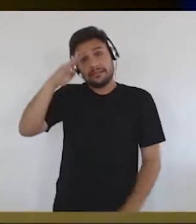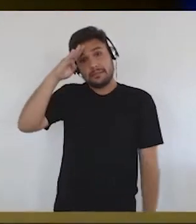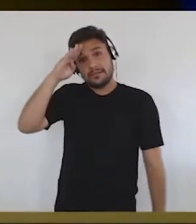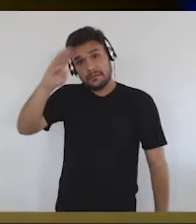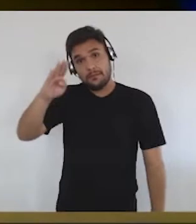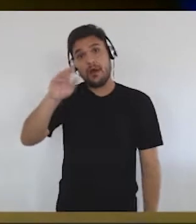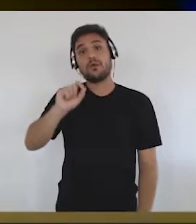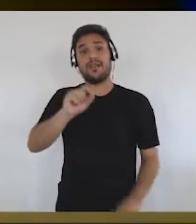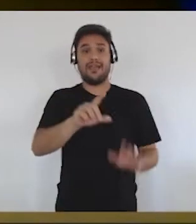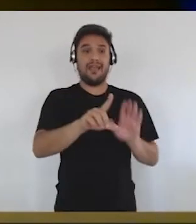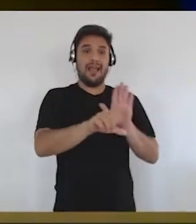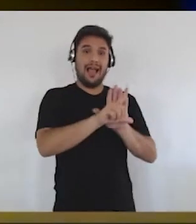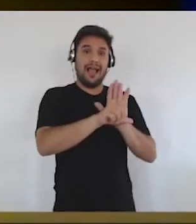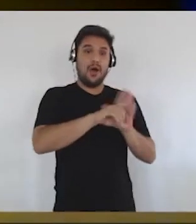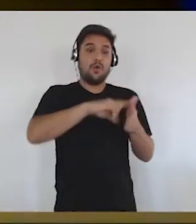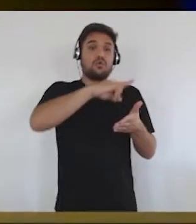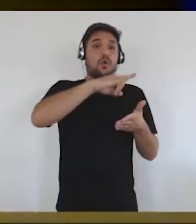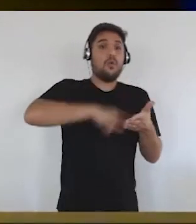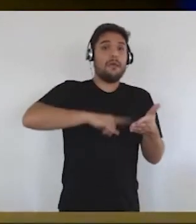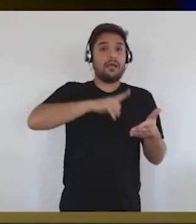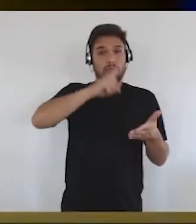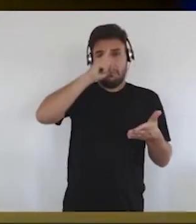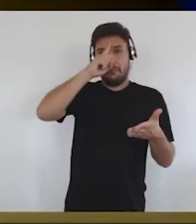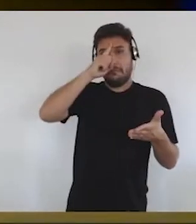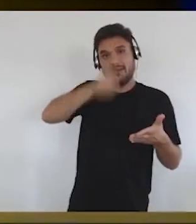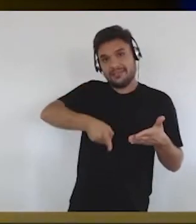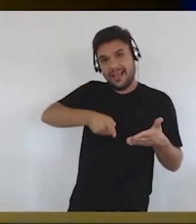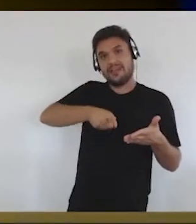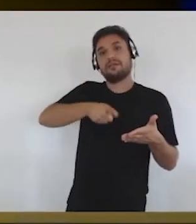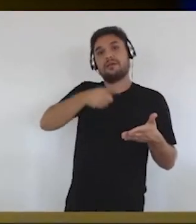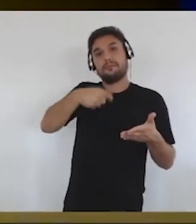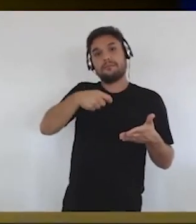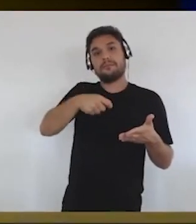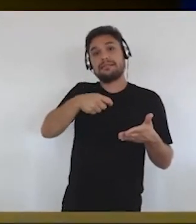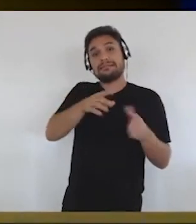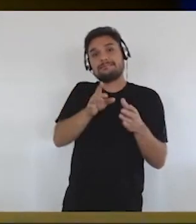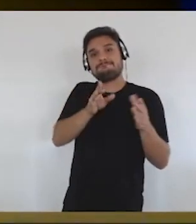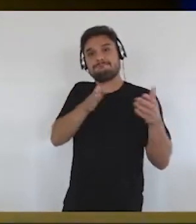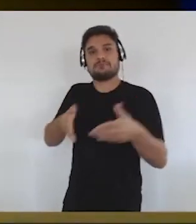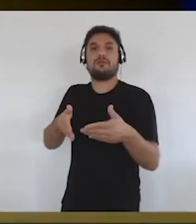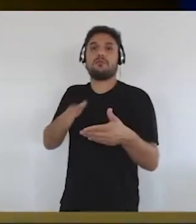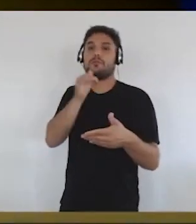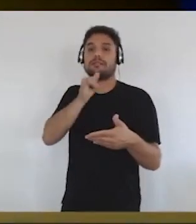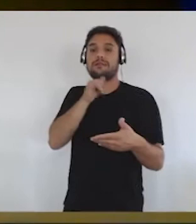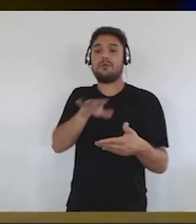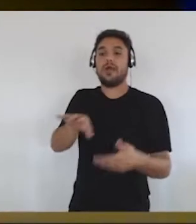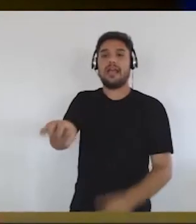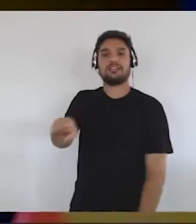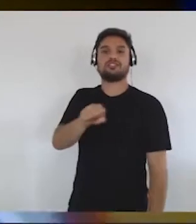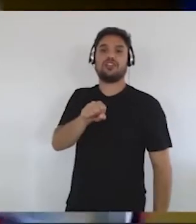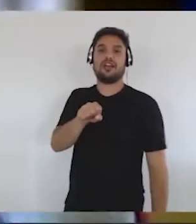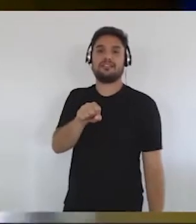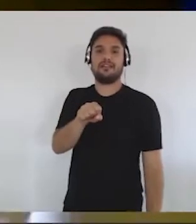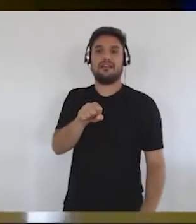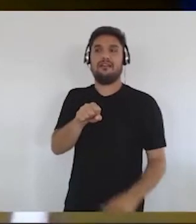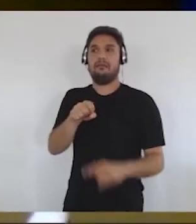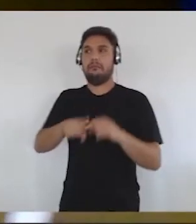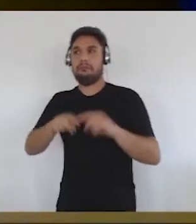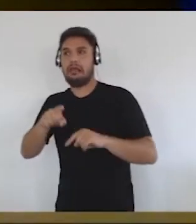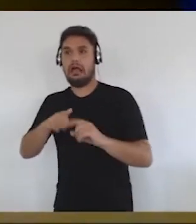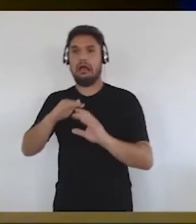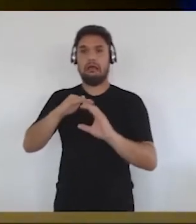o mandado seja específico, ou seja, não se pode admitir, por exemplo, retirada por qualquer meios, físicos